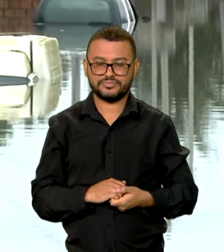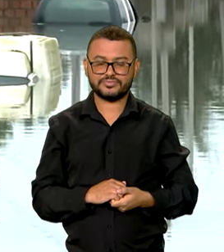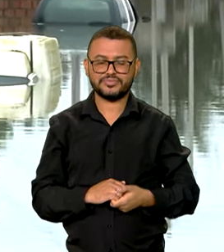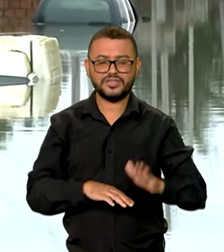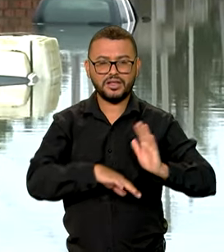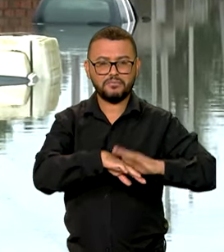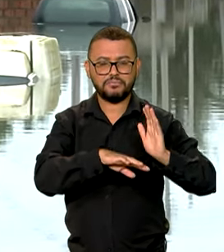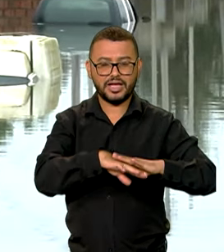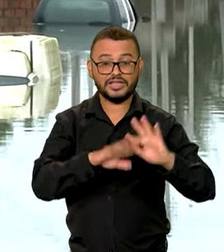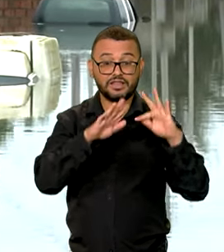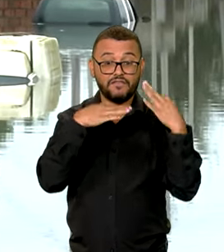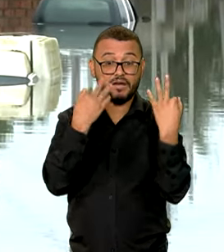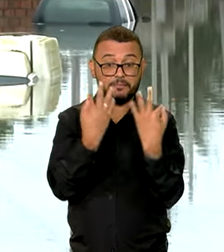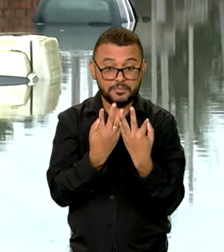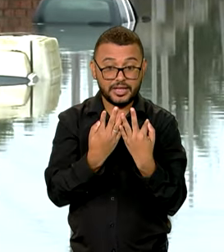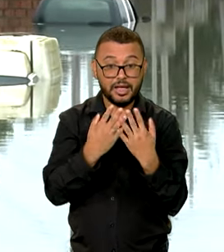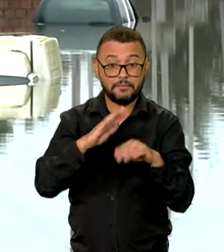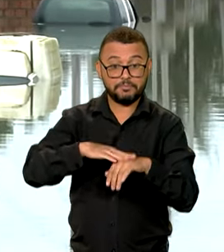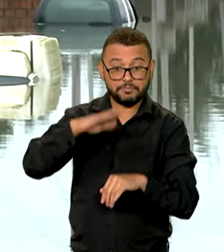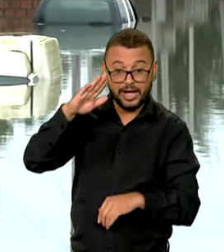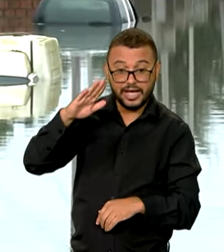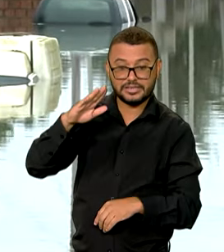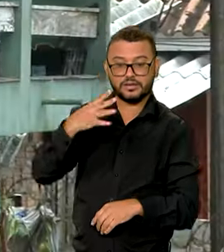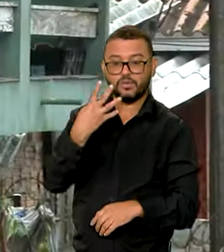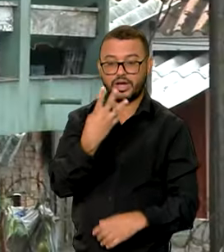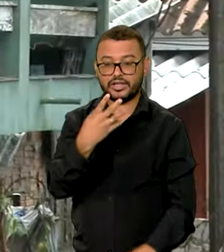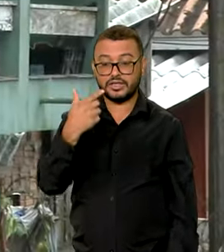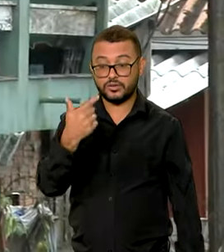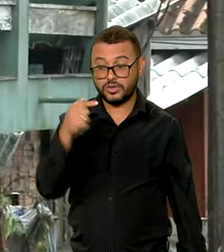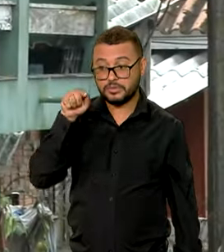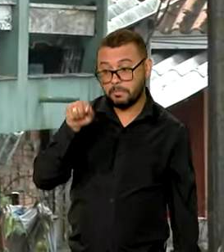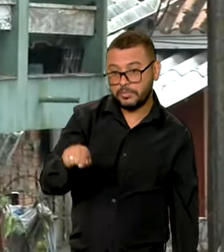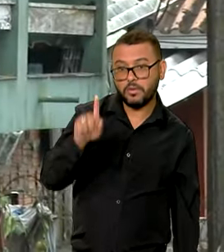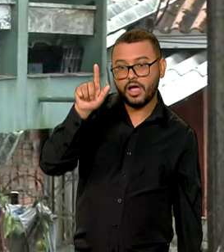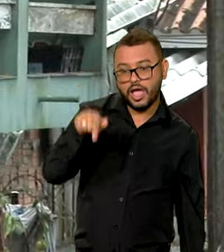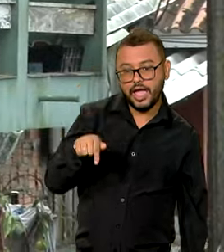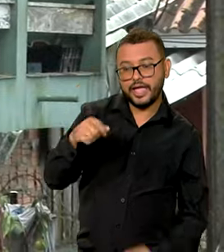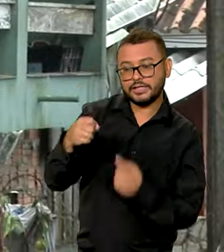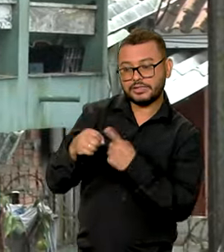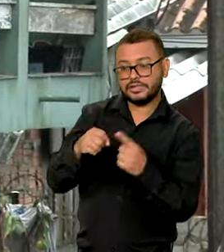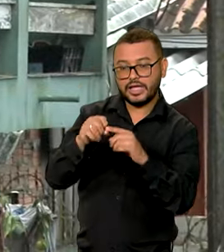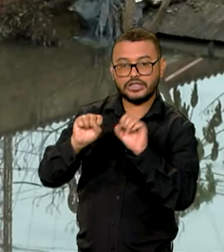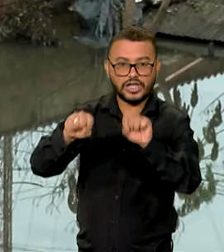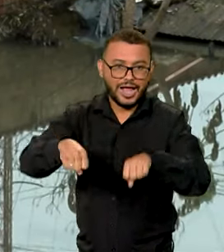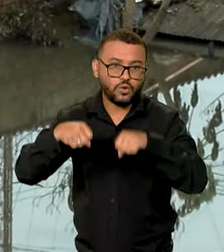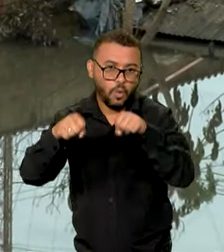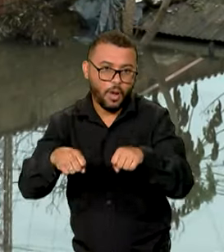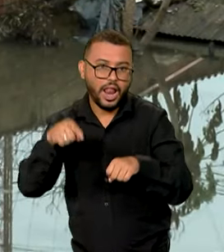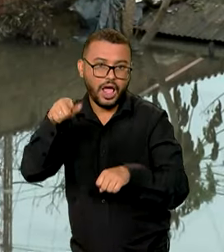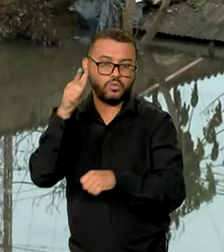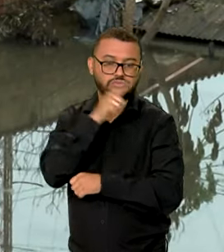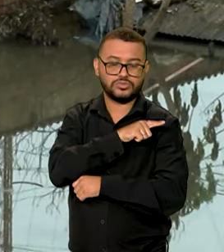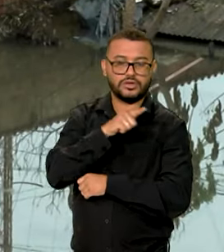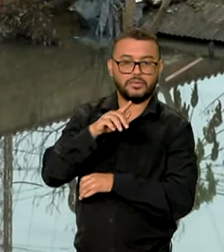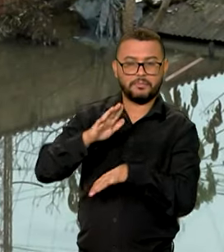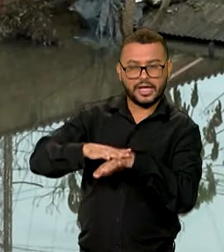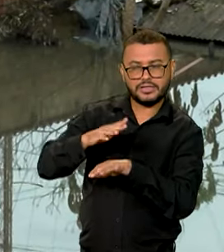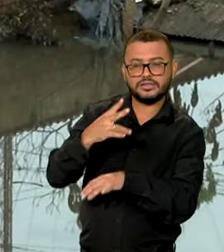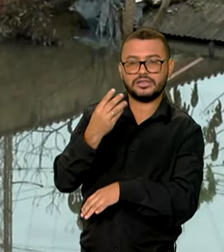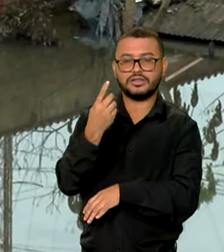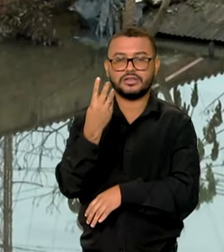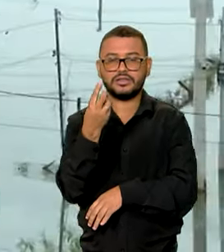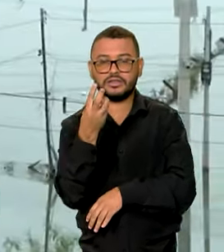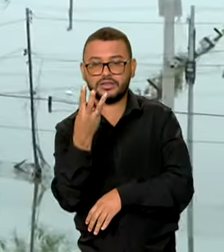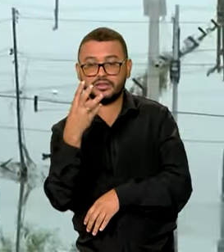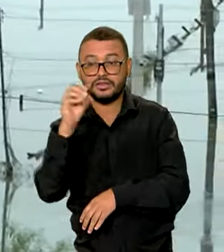Das famílias habilitadas, a maior parte, cerca de 42 mil, são do município de Canoas. Aproximadamente 30 mil